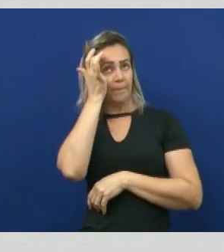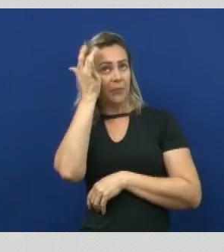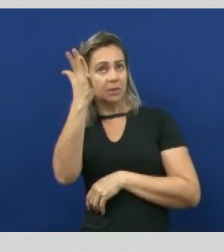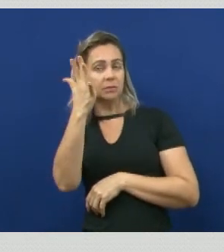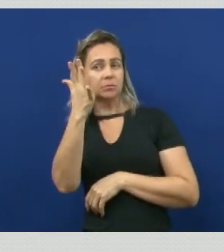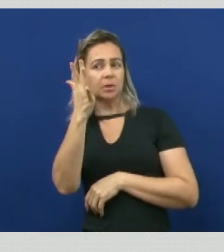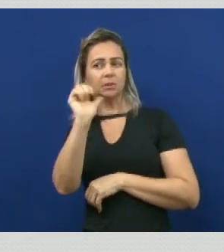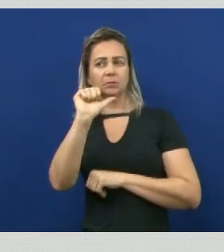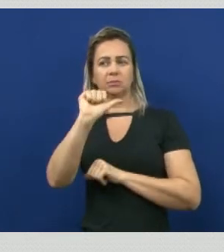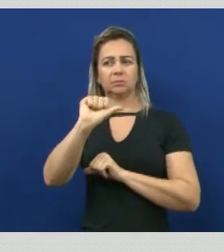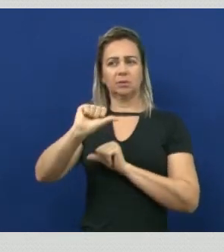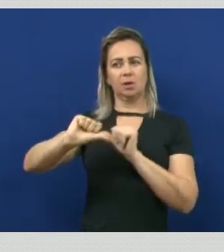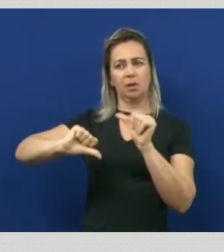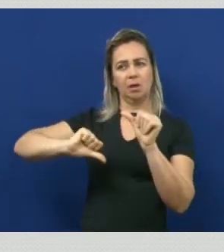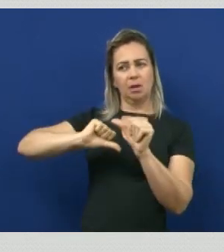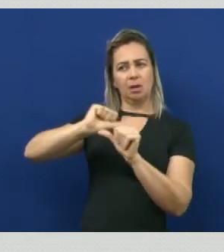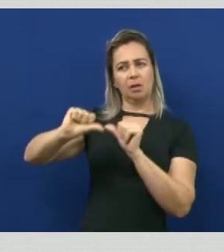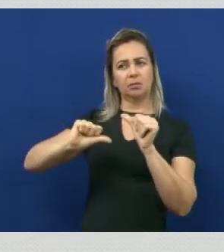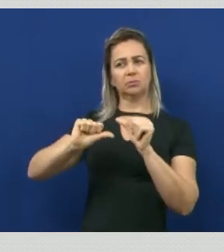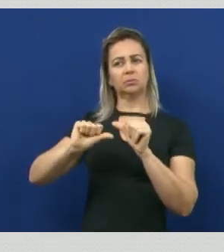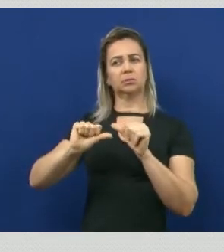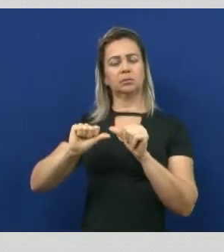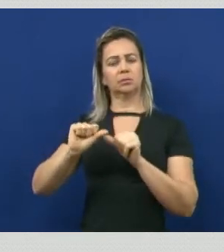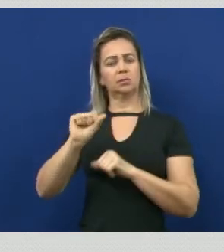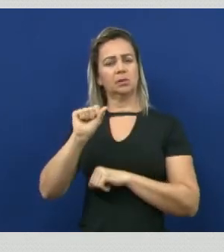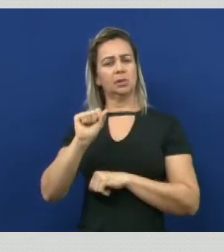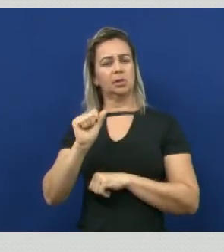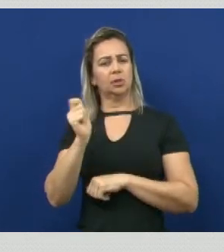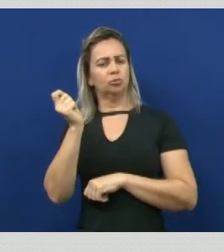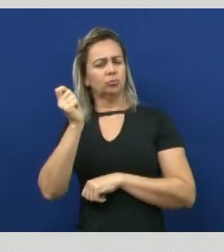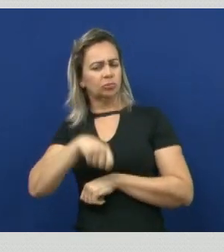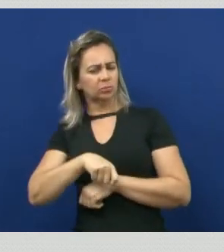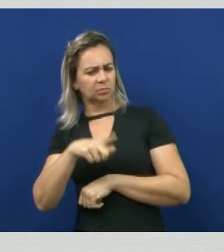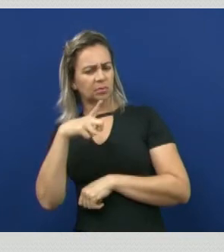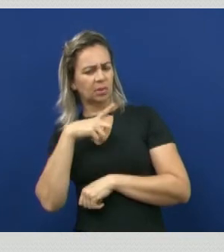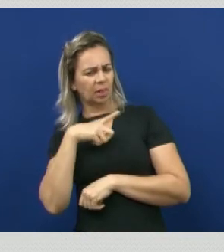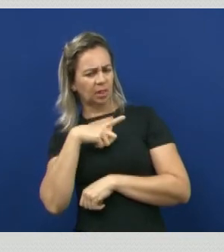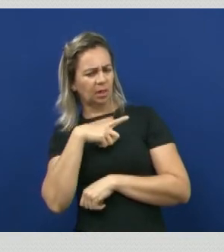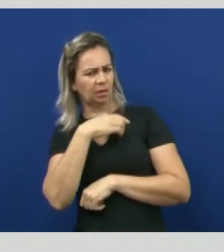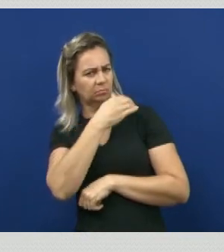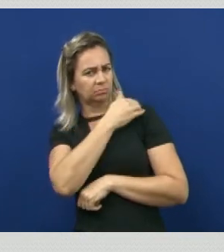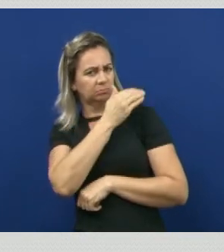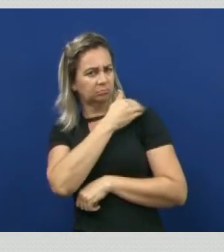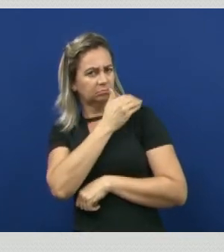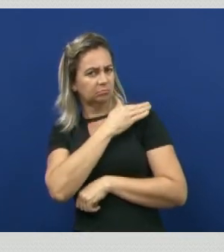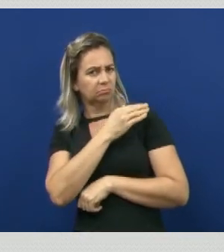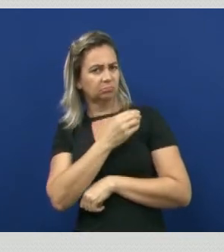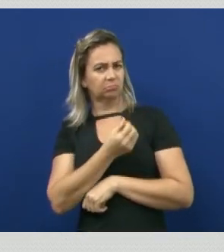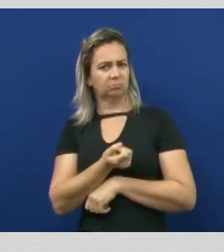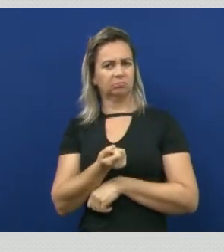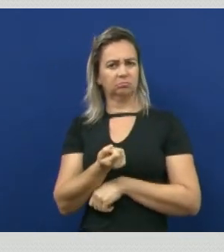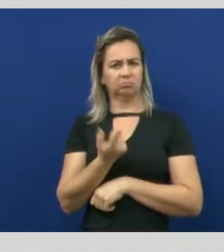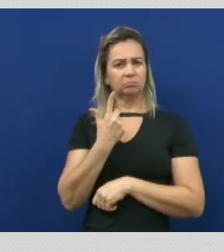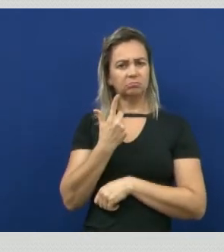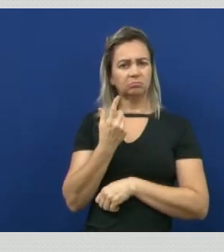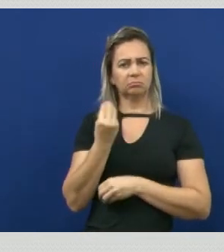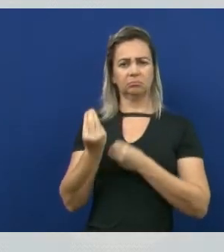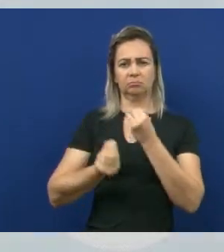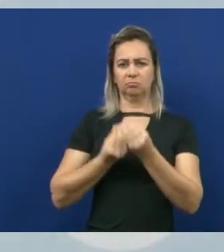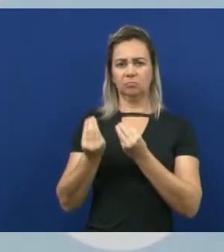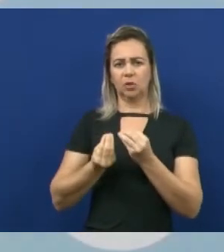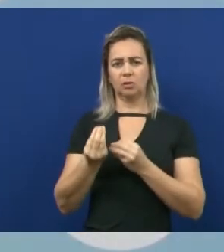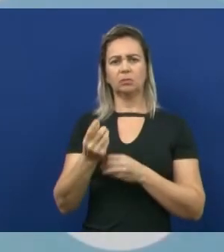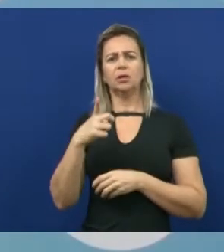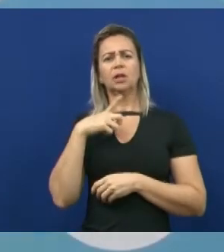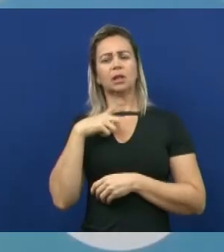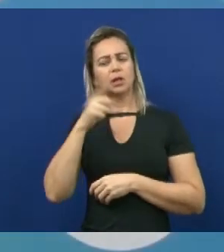também precisam ser ampliadas. Será que existe uma verdade absoluta? Será que só existe esse olhar para aquilo? Será que existem outros